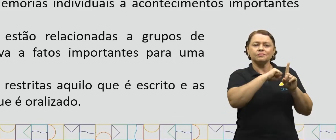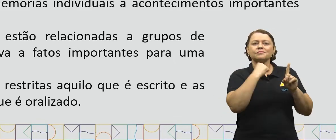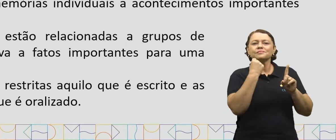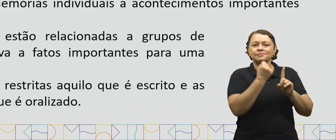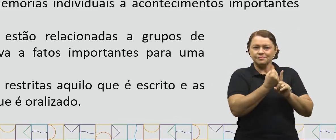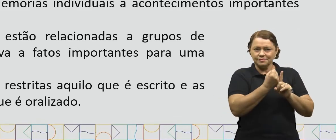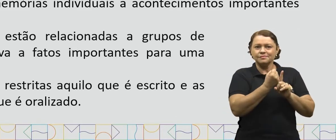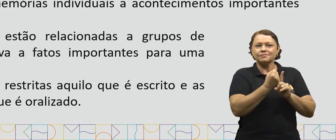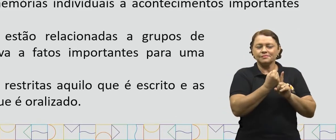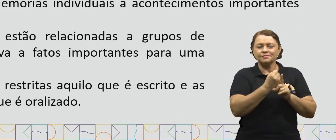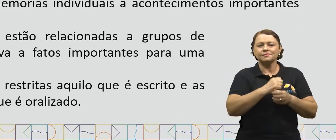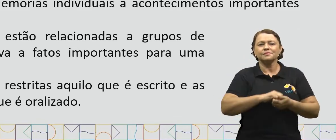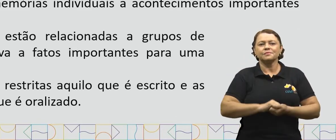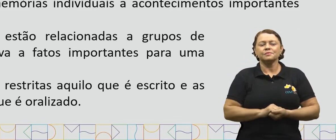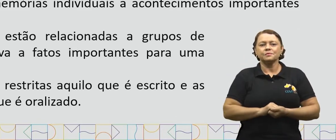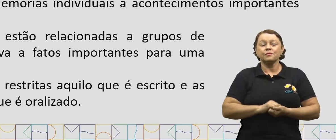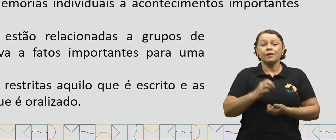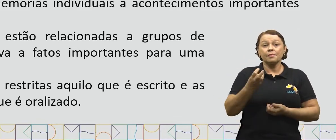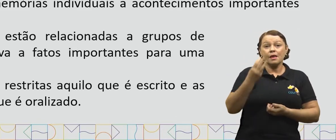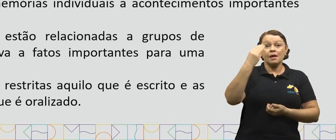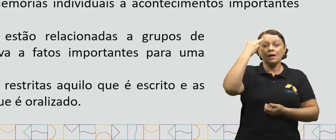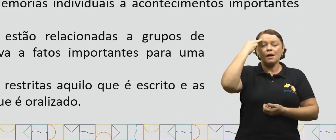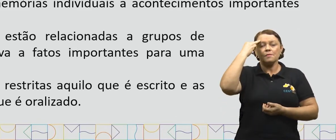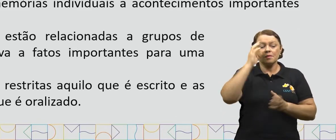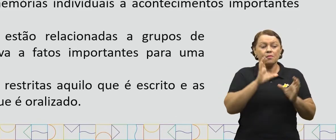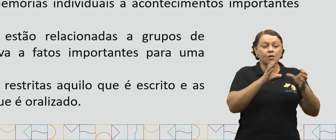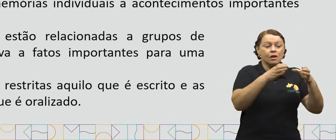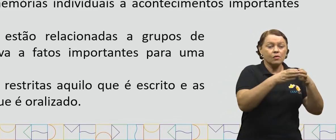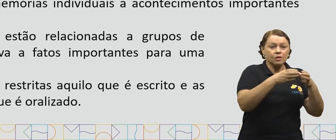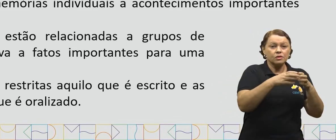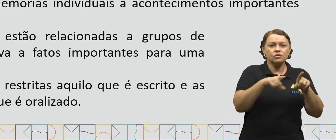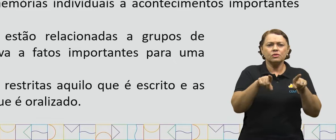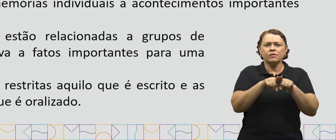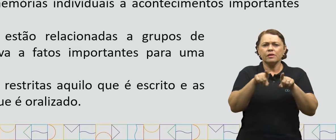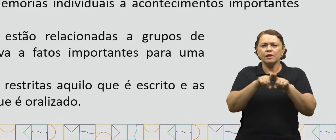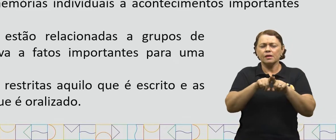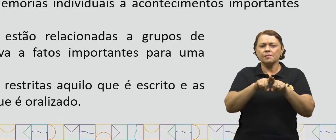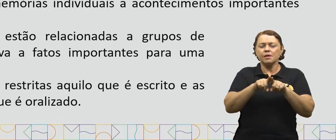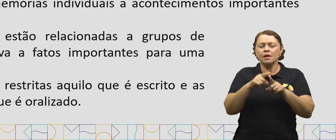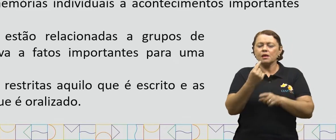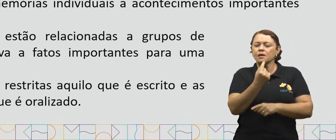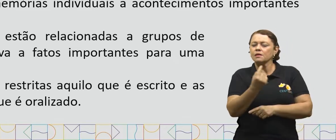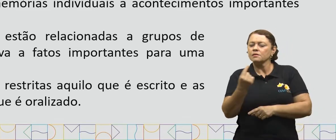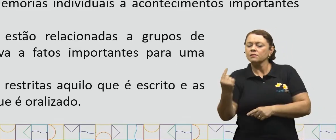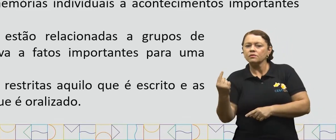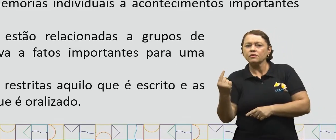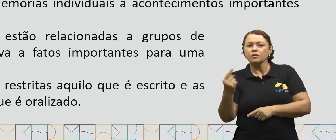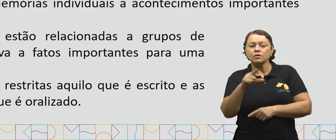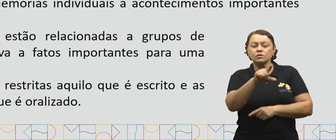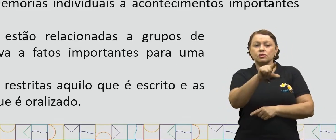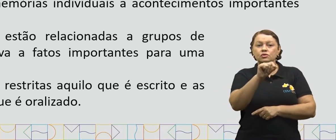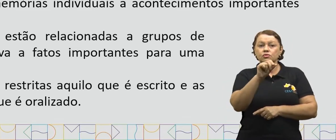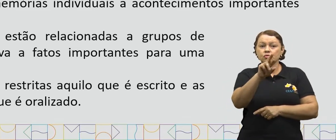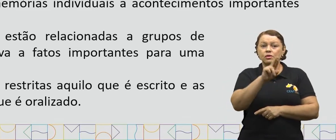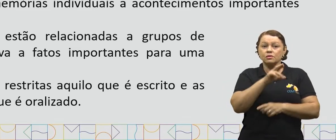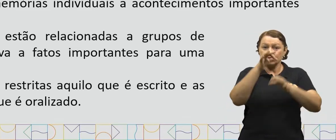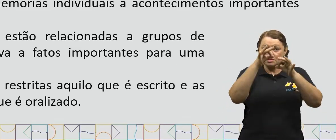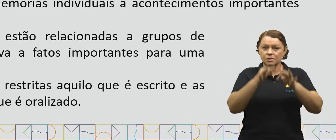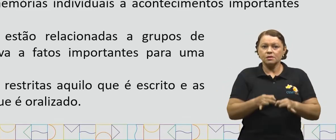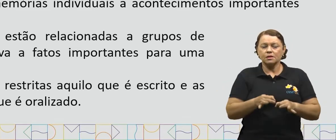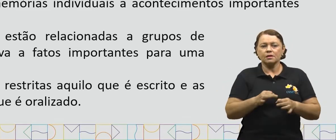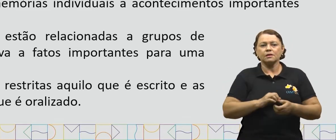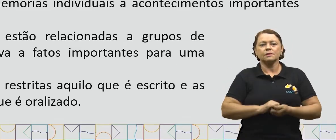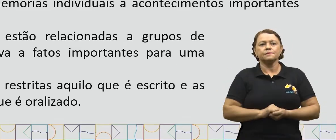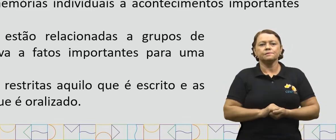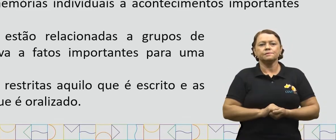sociedade. Em relação à memória coletiva e às individuais, assinale abaixo a alternativa